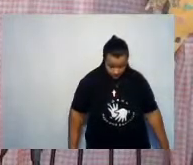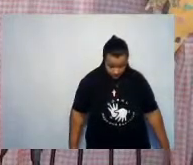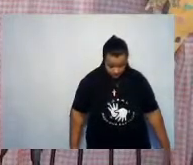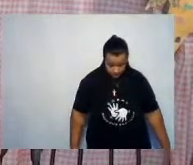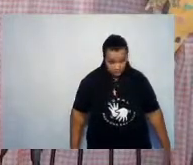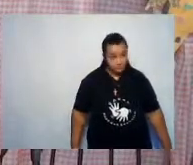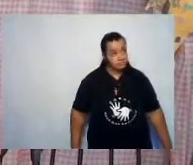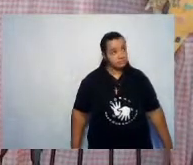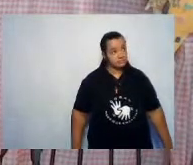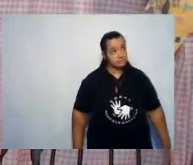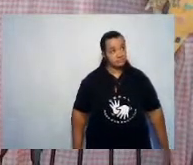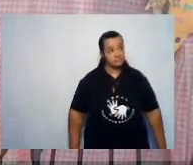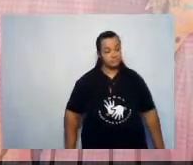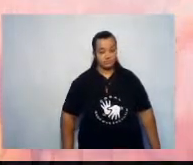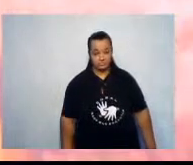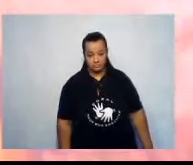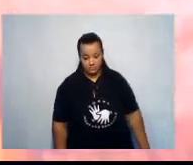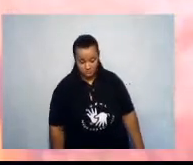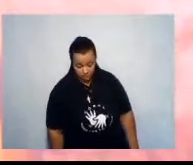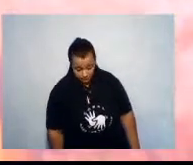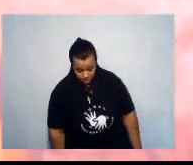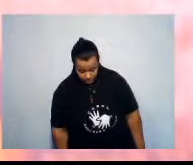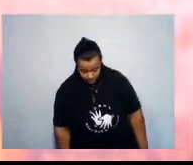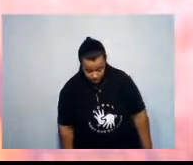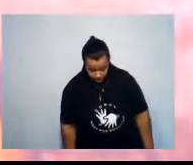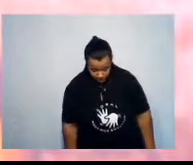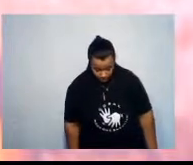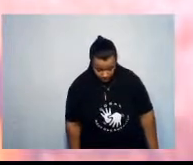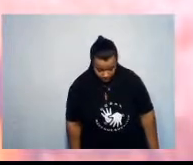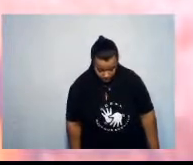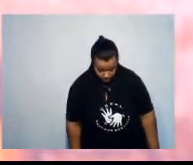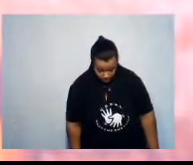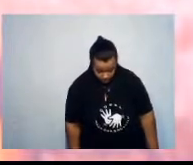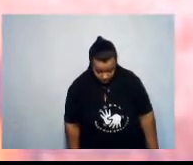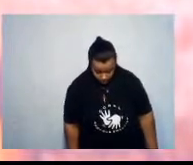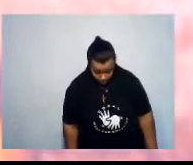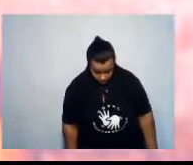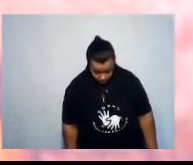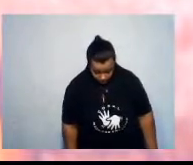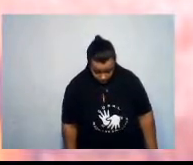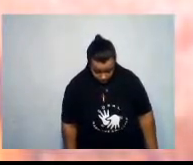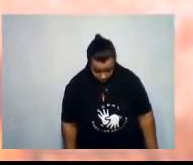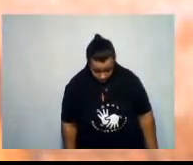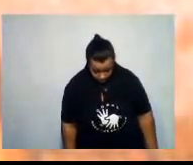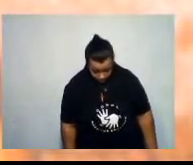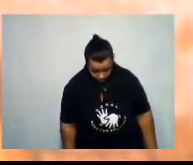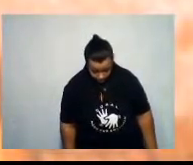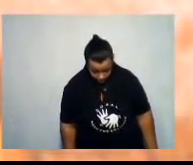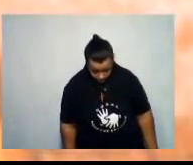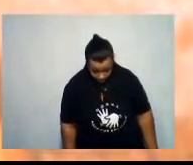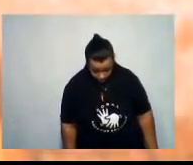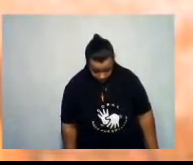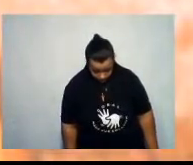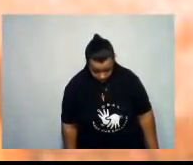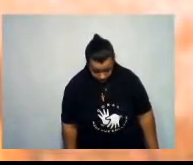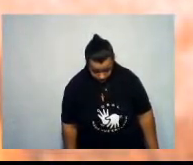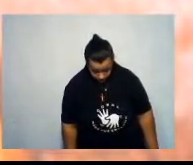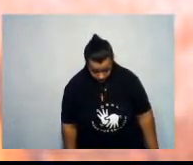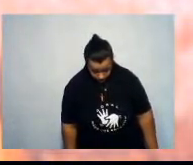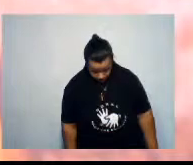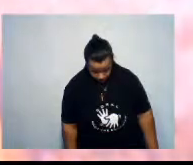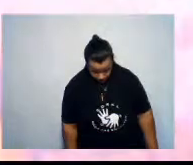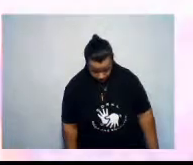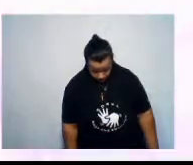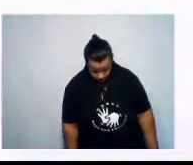Laura Andréia, minha xará Andréia. Laura Andréia, um beijo para você, tá bom? Vão comentando aí, pessoal, na live, tá bom? O espaço está aberto para vocês aqui